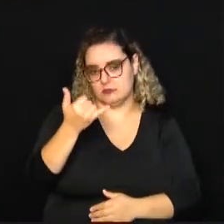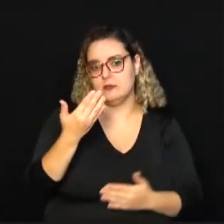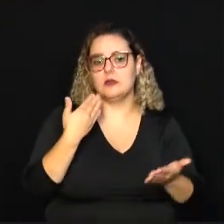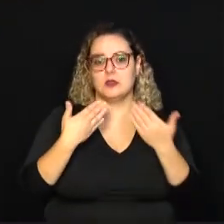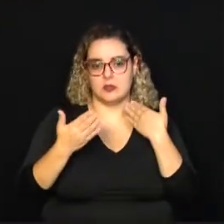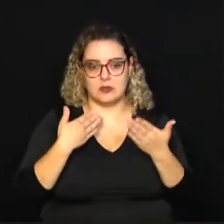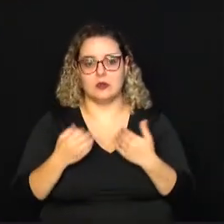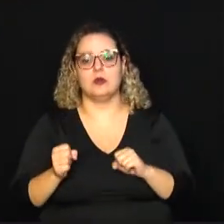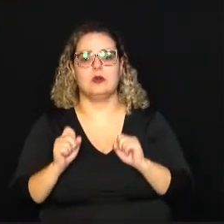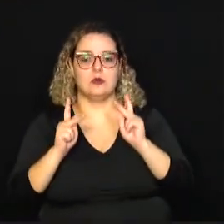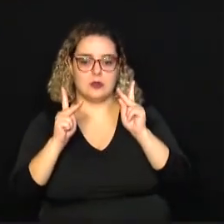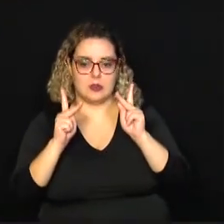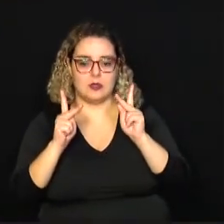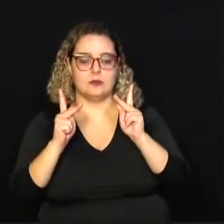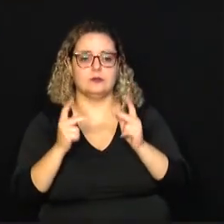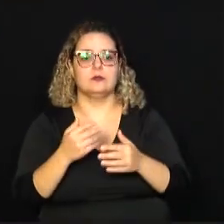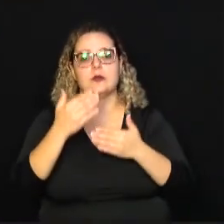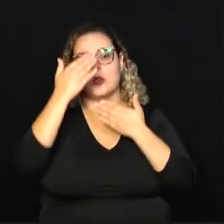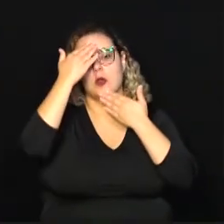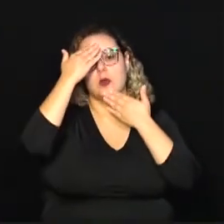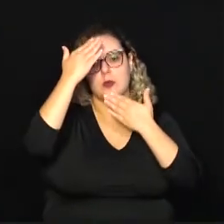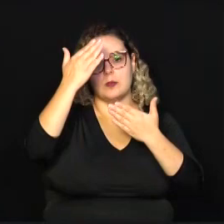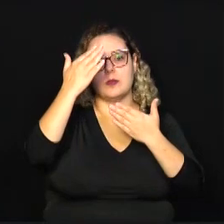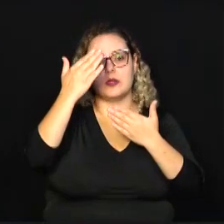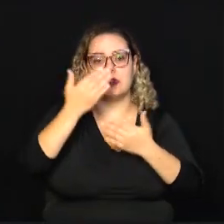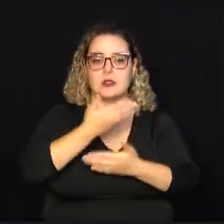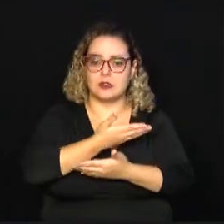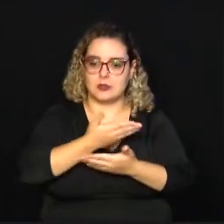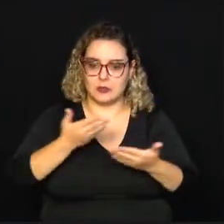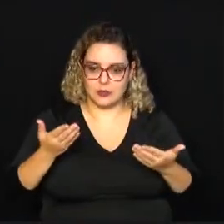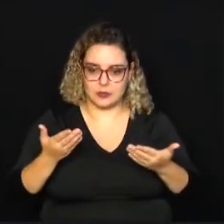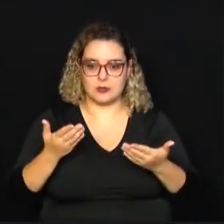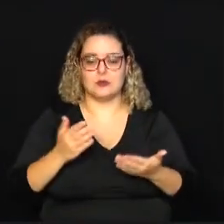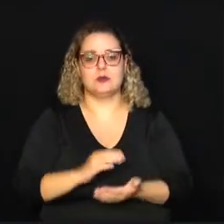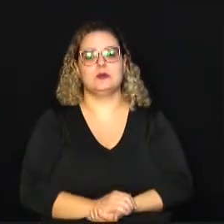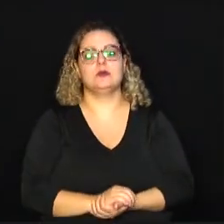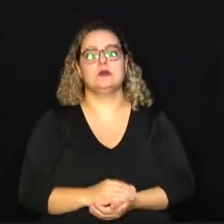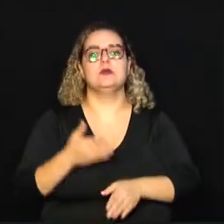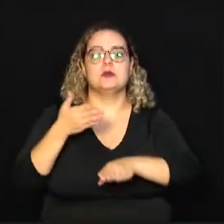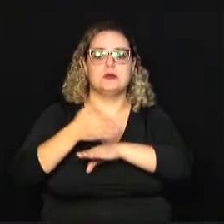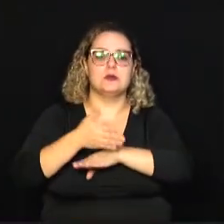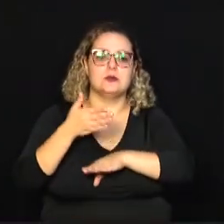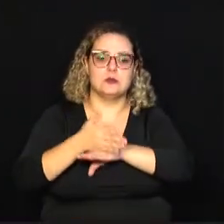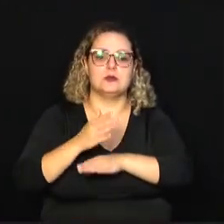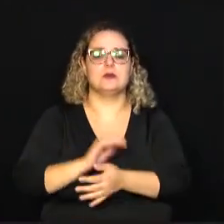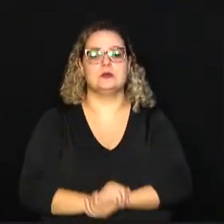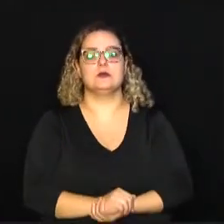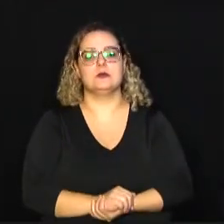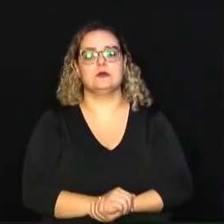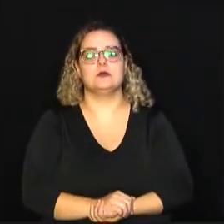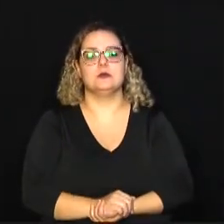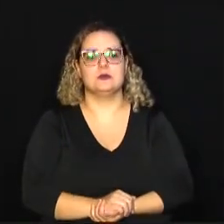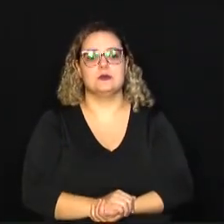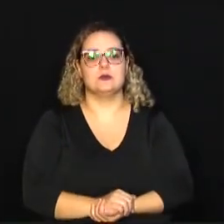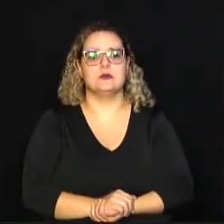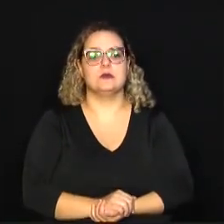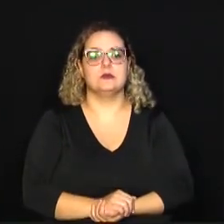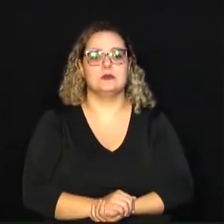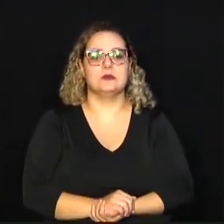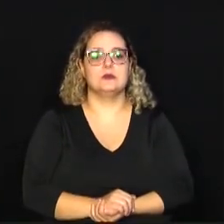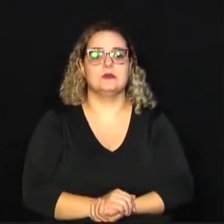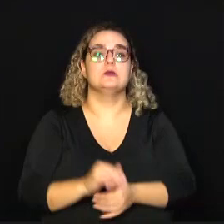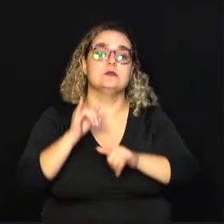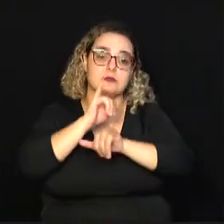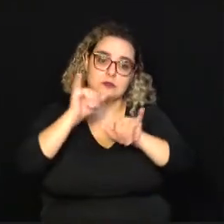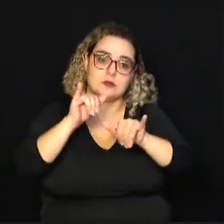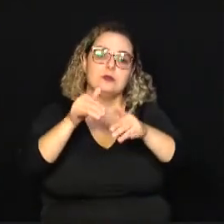também, tá? Então é isso, obrigada, Pedro, obrigada a todos, né, que participaram. E a gente deixa aqui, né, uma mensagem de,